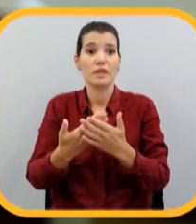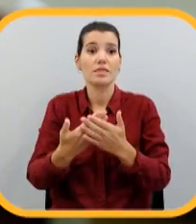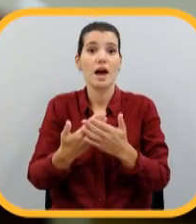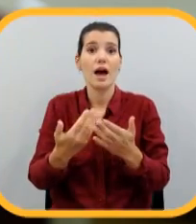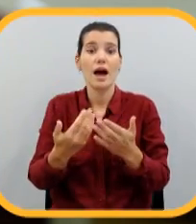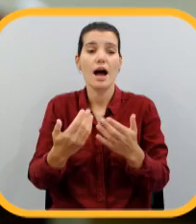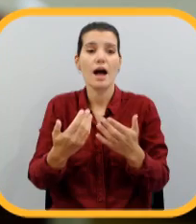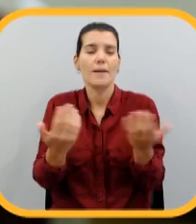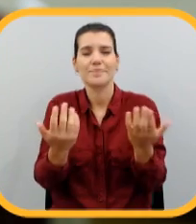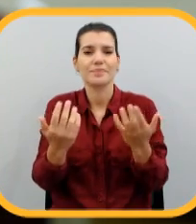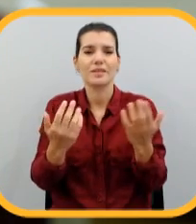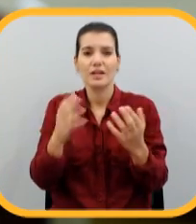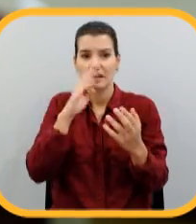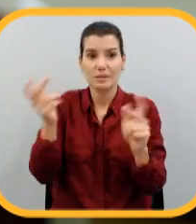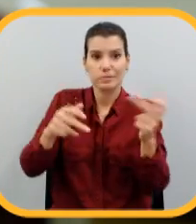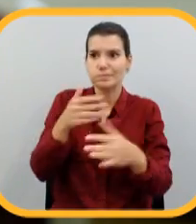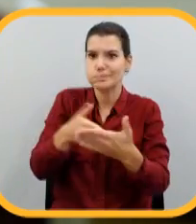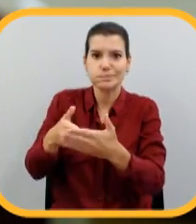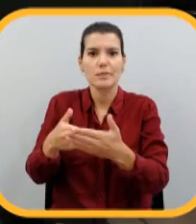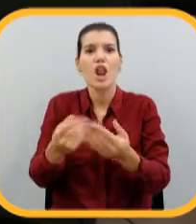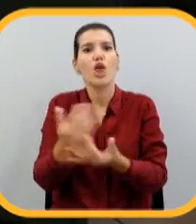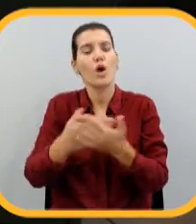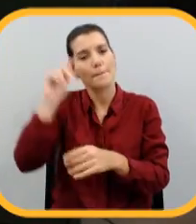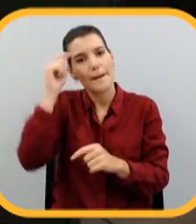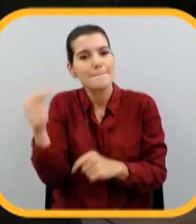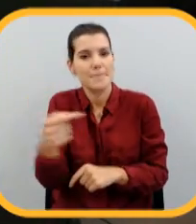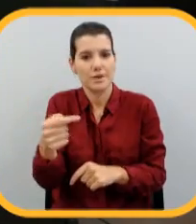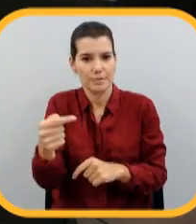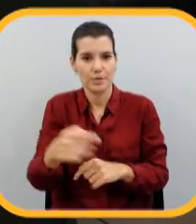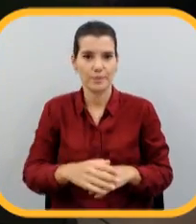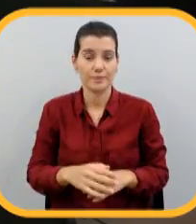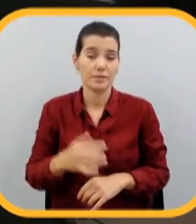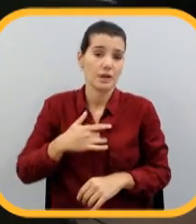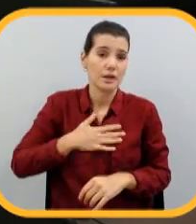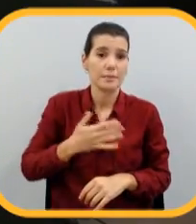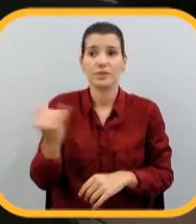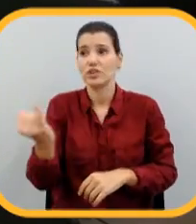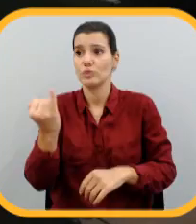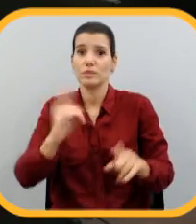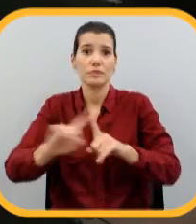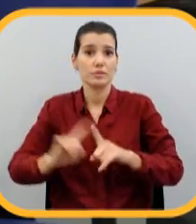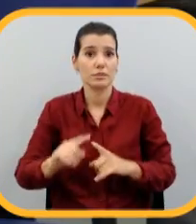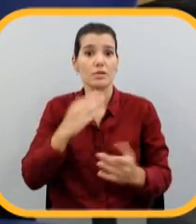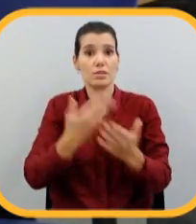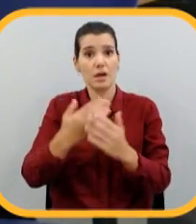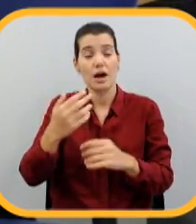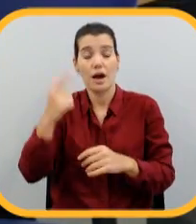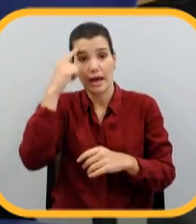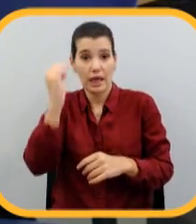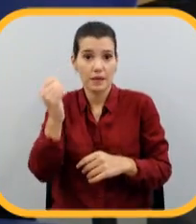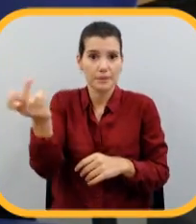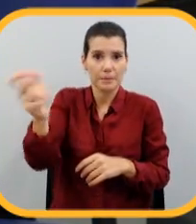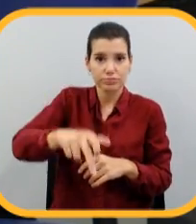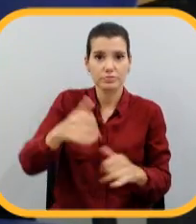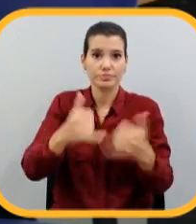forem afetadas, tenham um impacto muito pequeno no seu negócio. Cada ataque que uma empresa ou organização